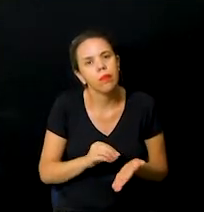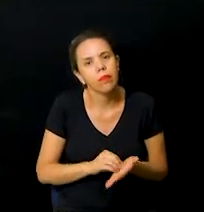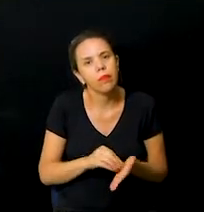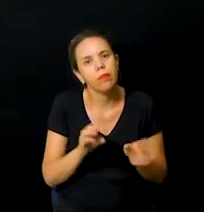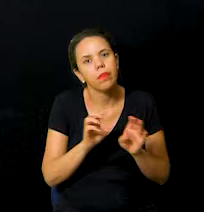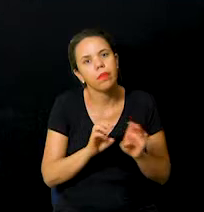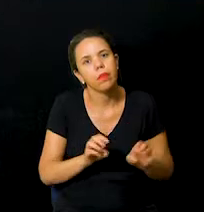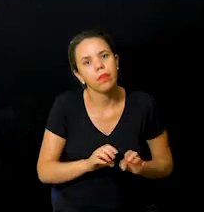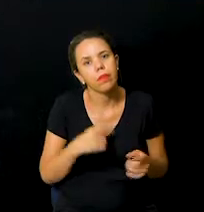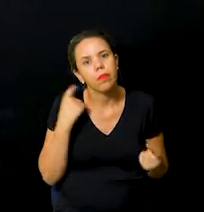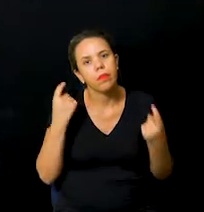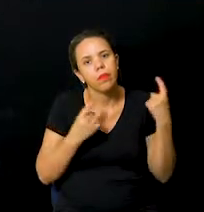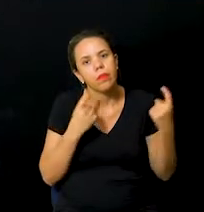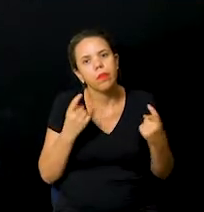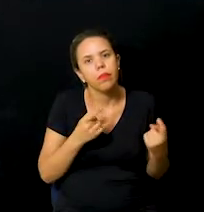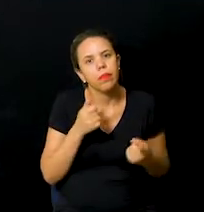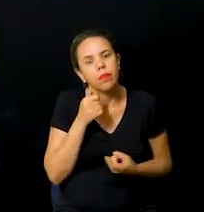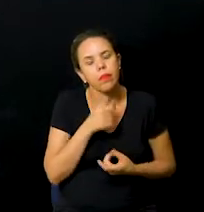desestruturadas,